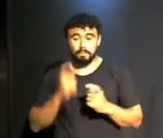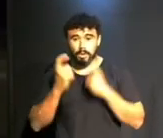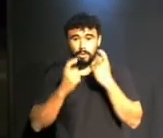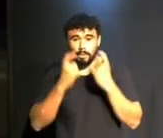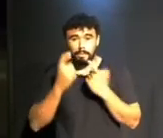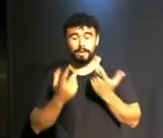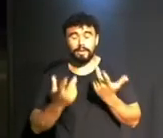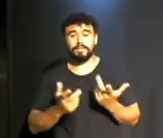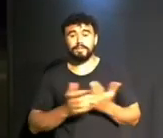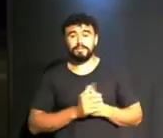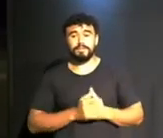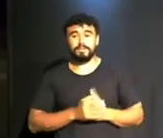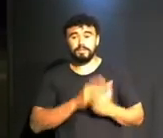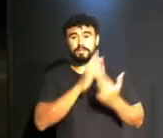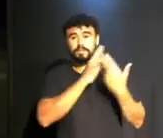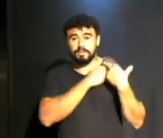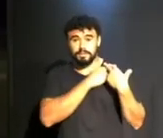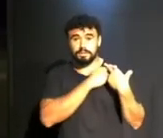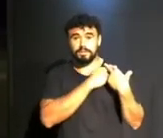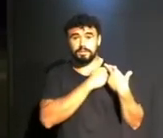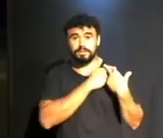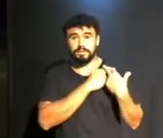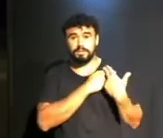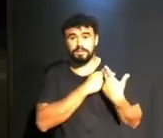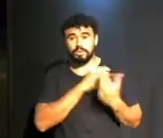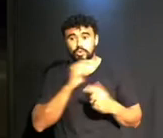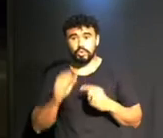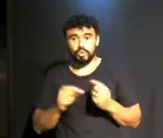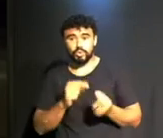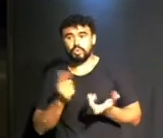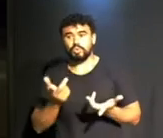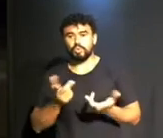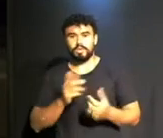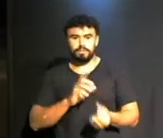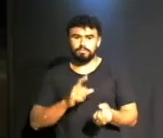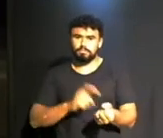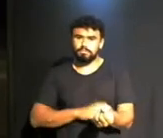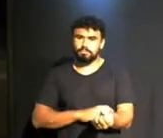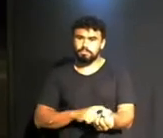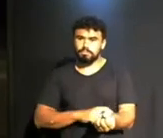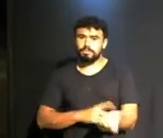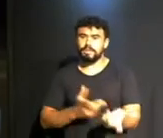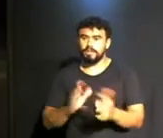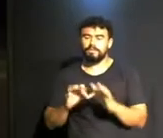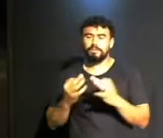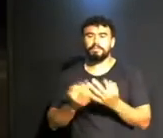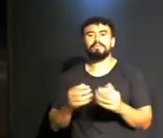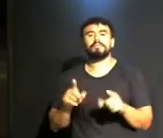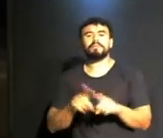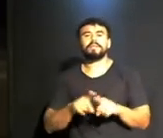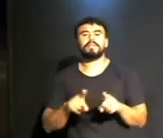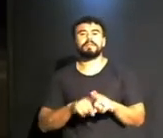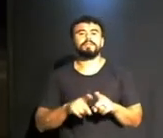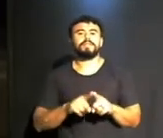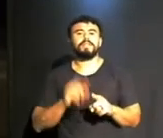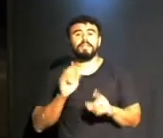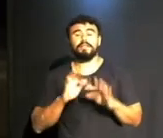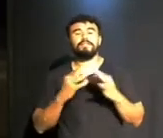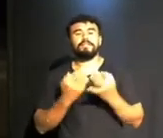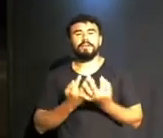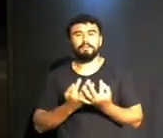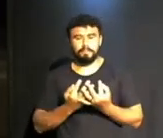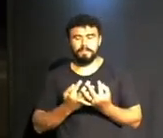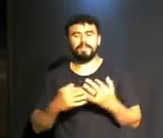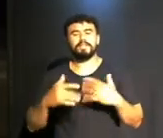preocupado não só com a responsabilidade do vínculo biológico sanguíneo da família mas sobretudo da